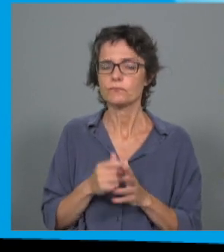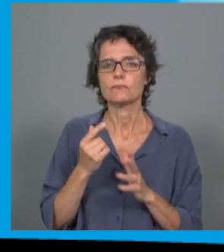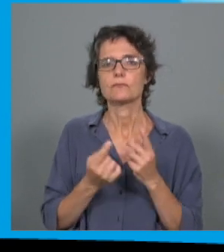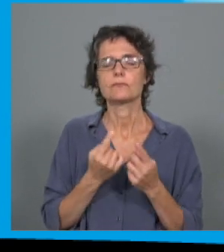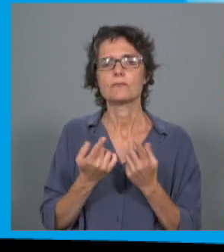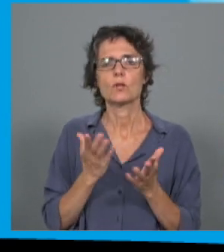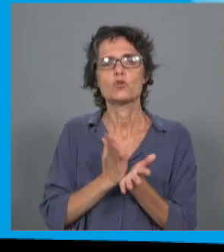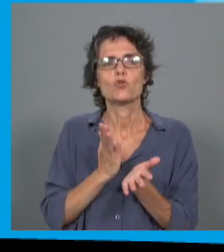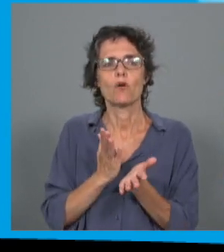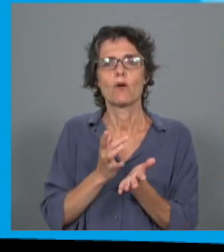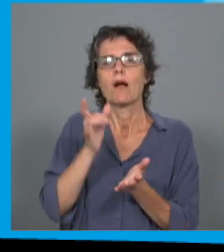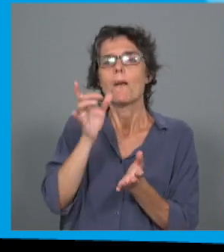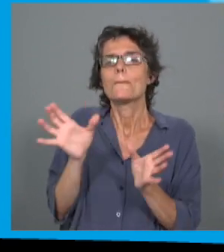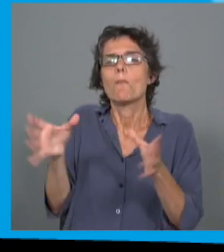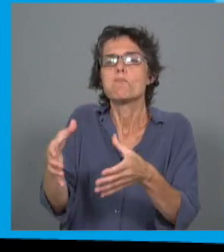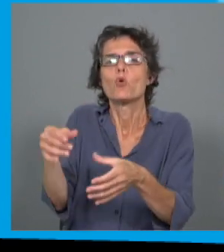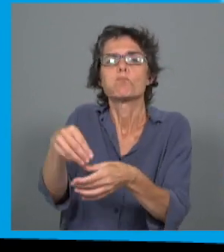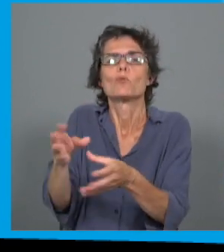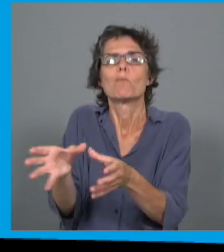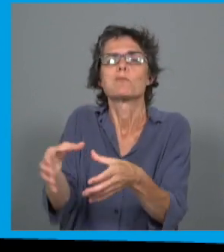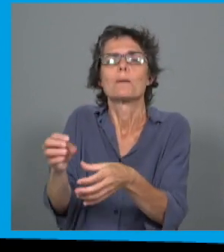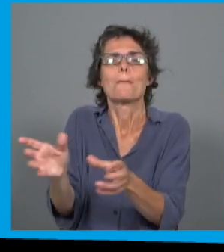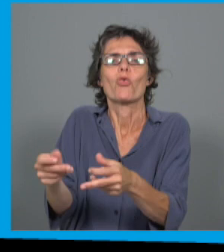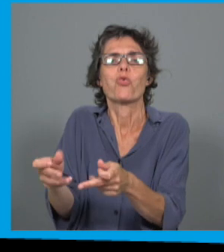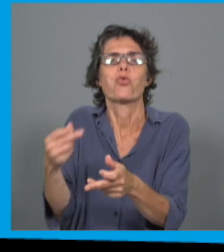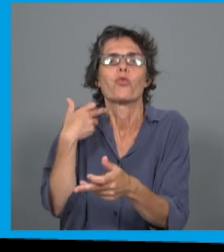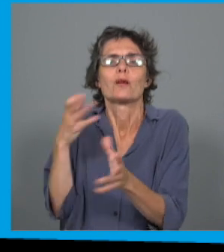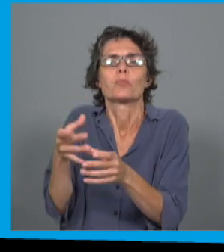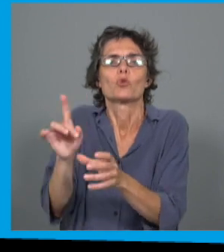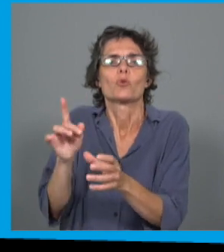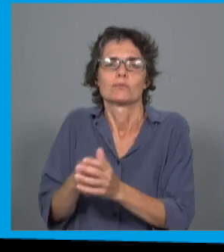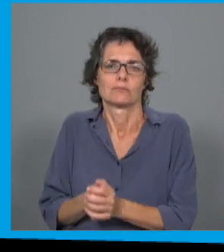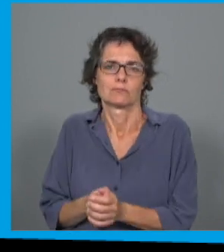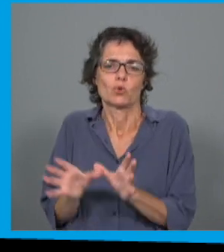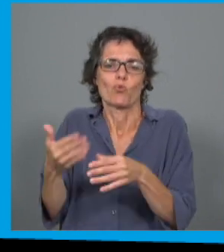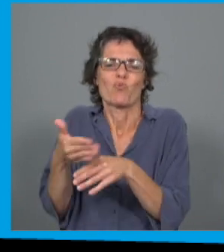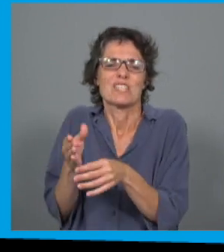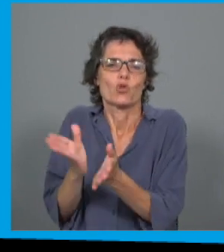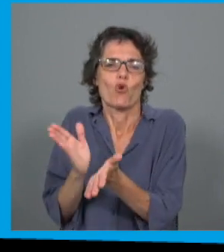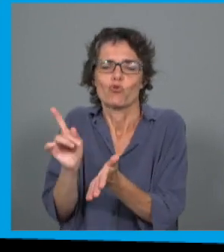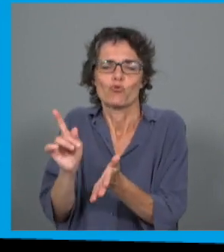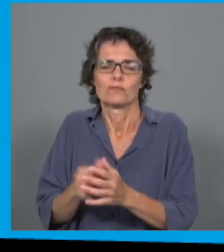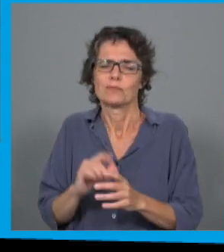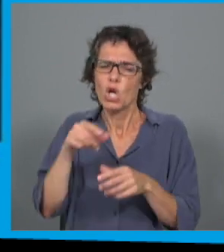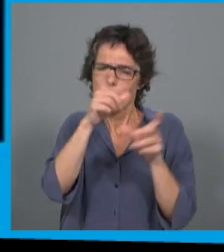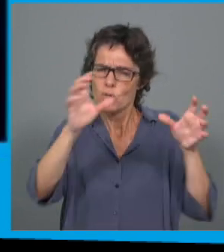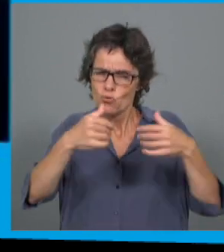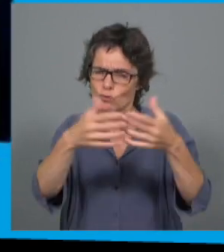algo destinado a um nicho, a um setor privado, digamos assim. E acredito que, enfim,